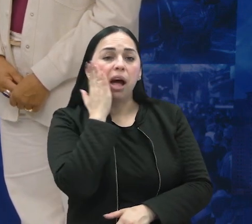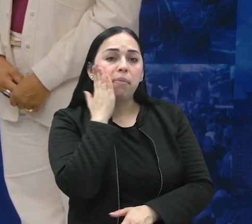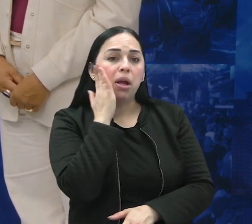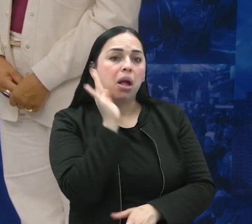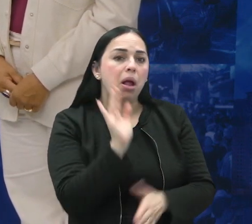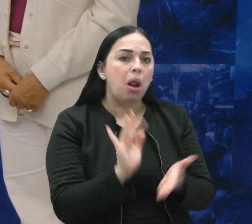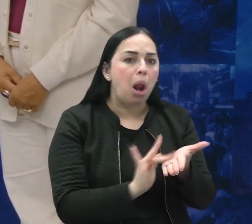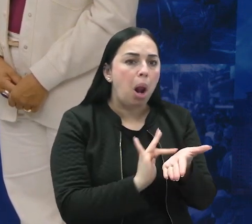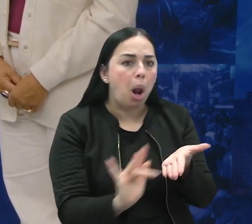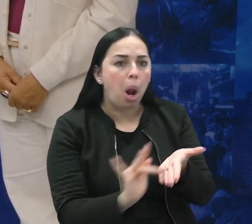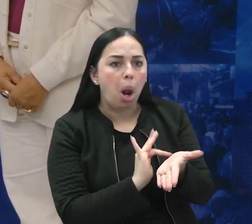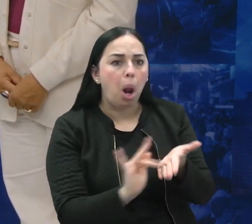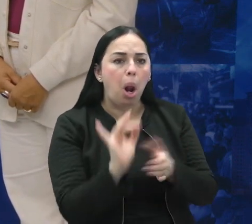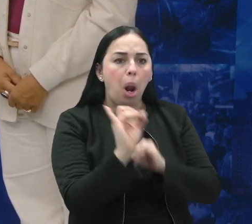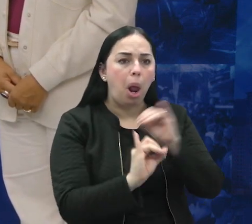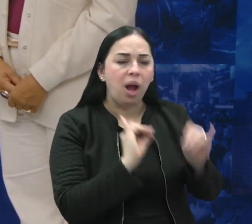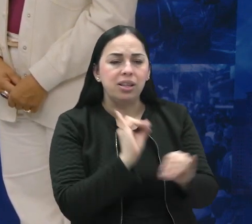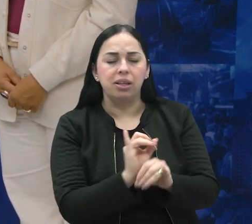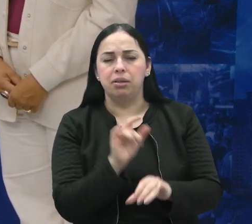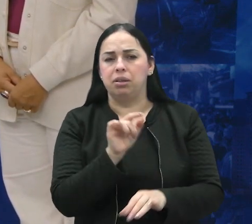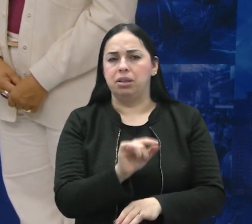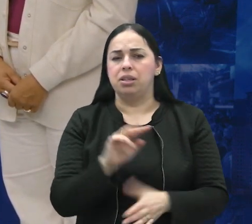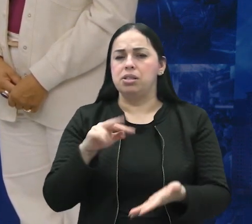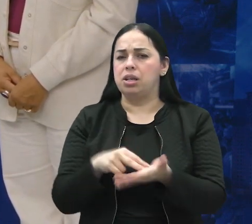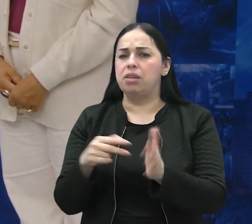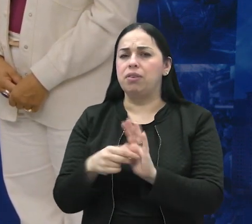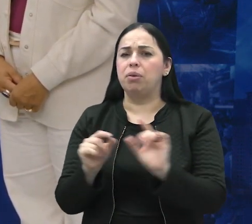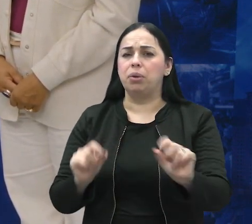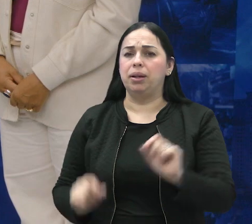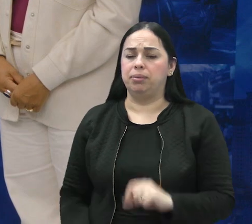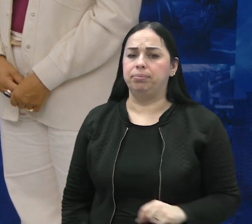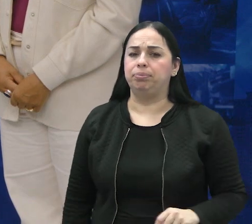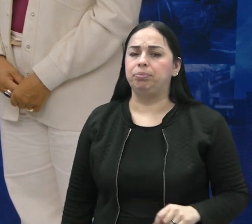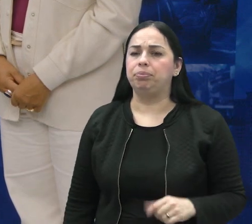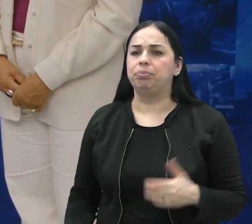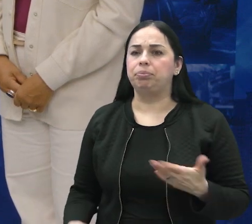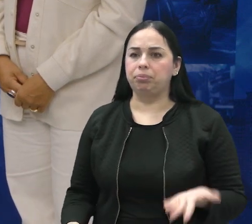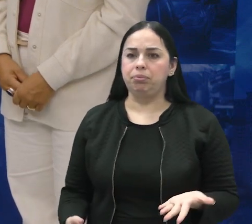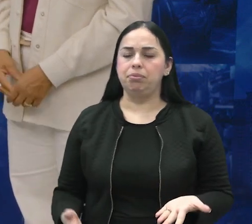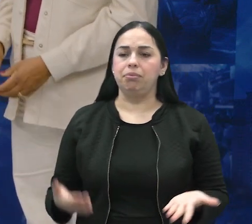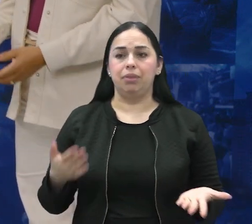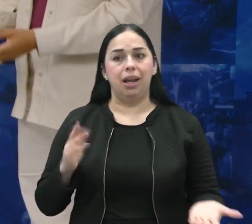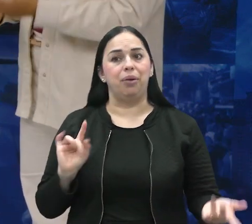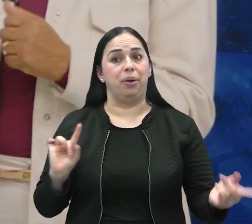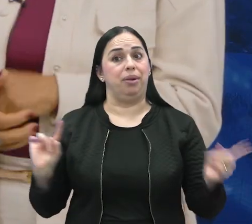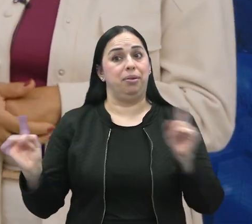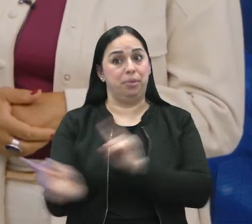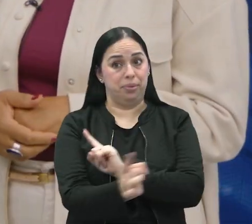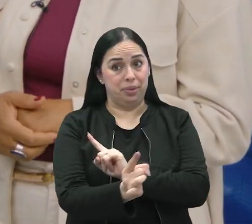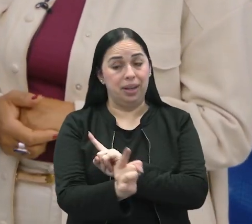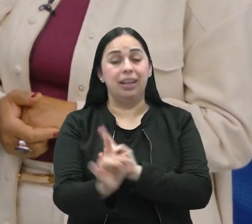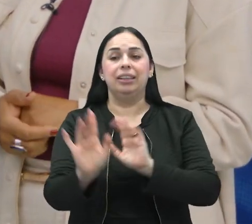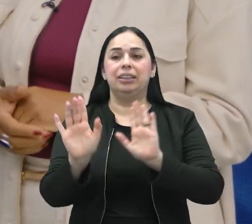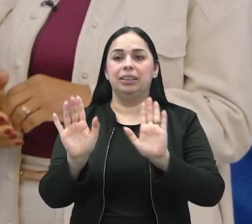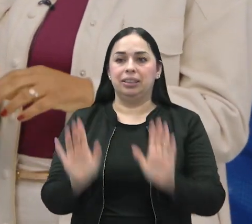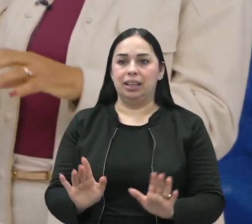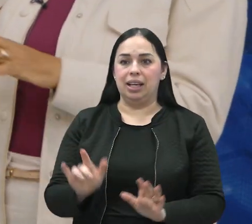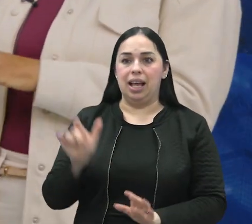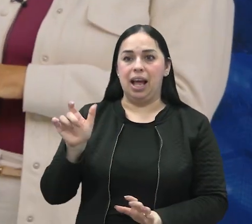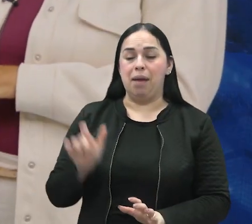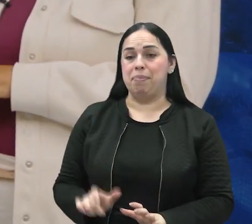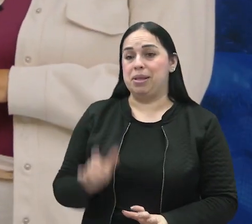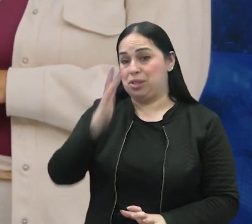alto desempenho digital. Num ambiente tão conectado, né, o que isso representa também? Aí a gente vai para um outro conceito, que a gente diz